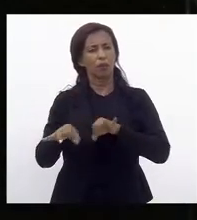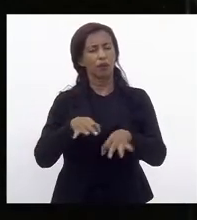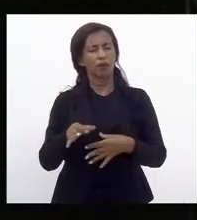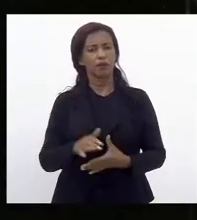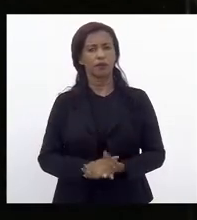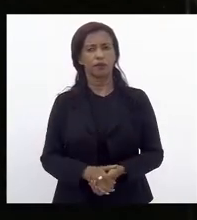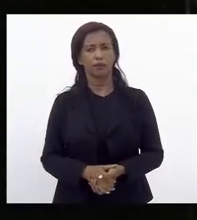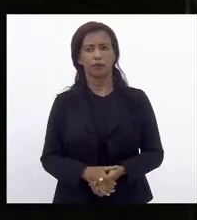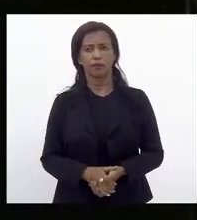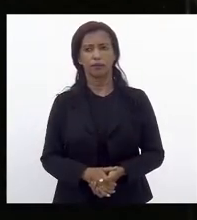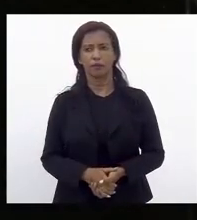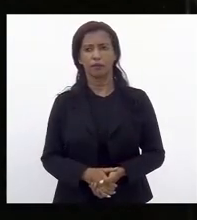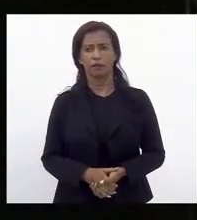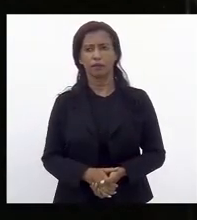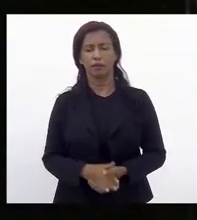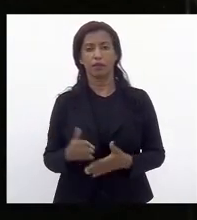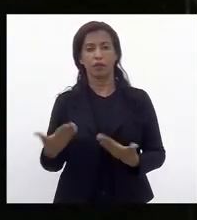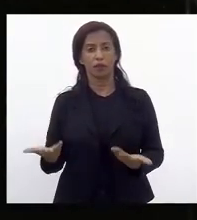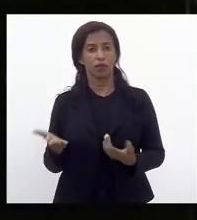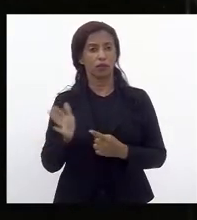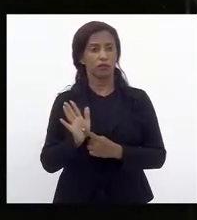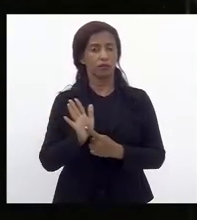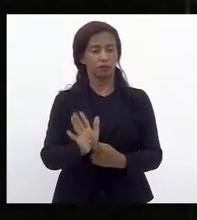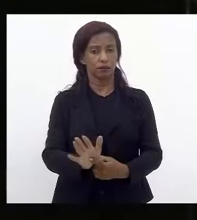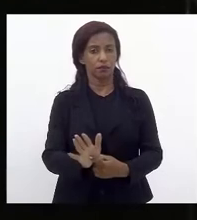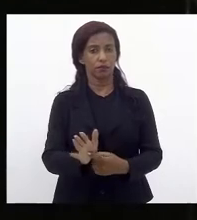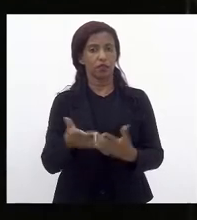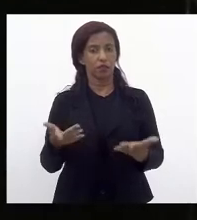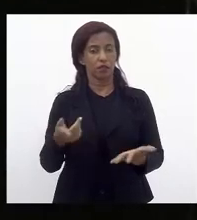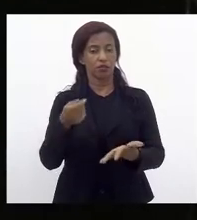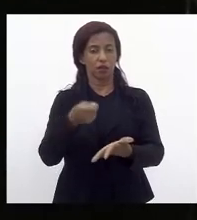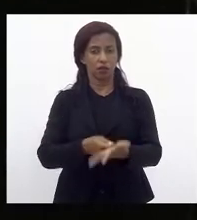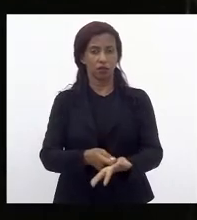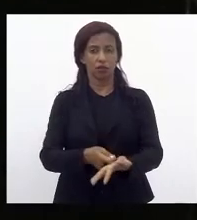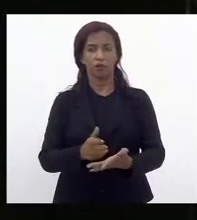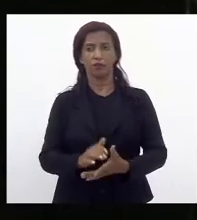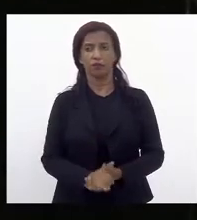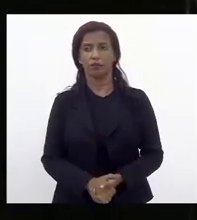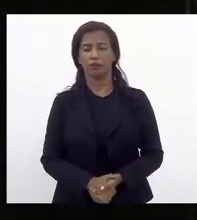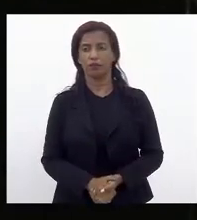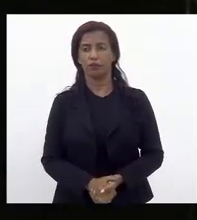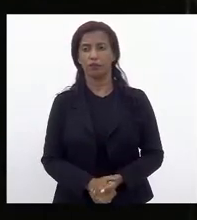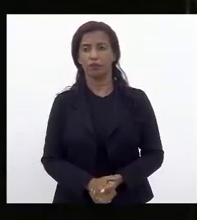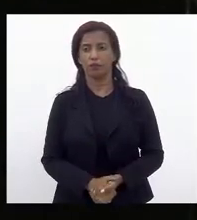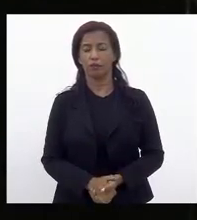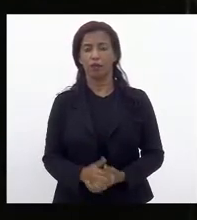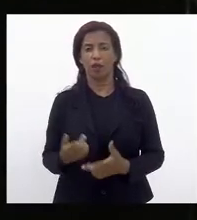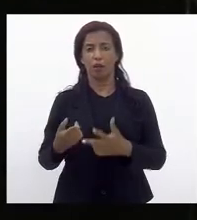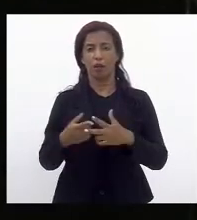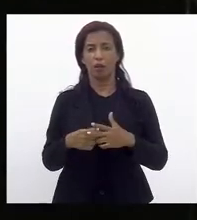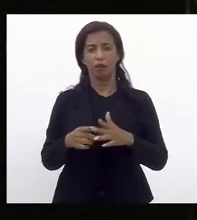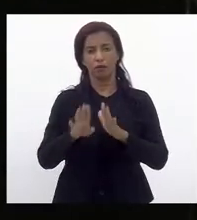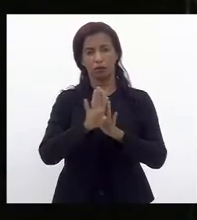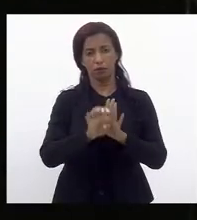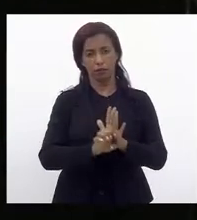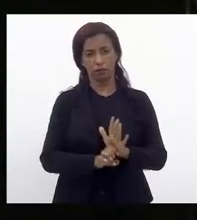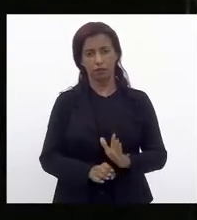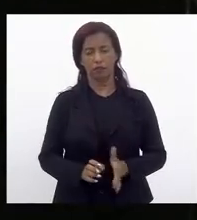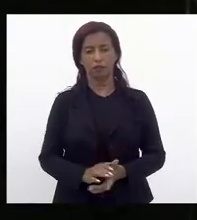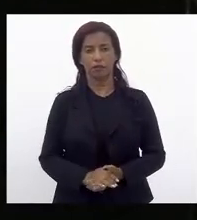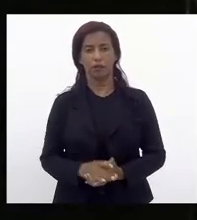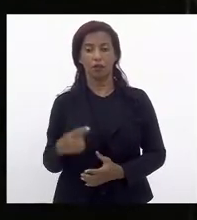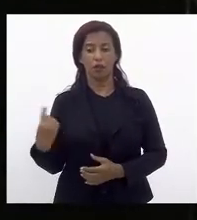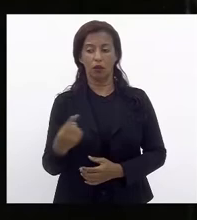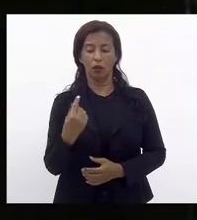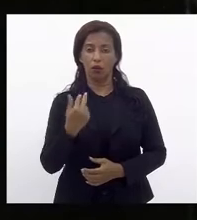né? Sejam apresentadas e sejam garantidas a manutenção dessas emendas. Nós